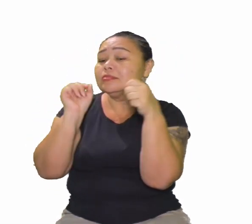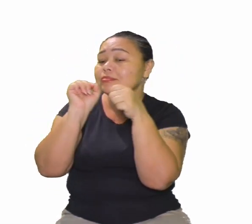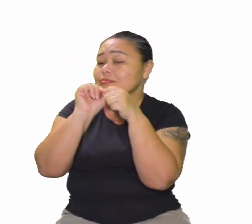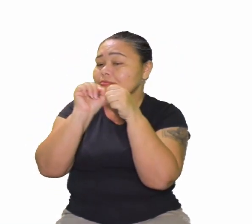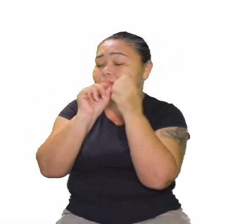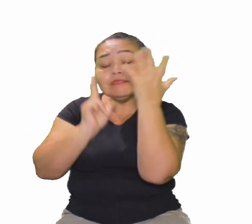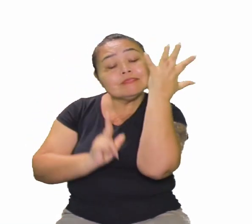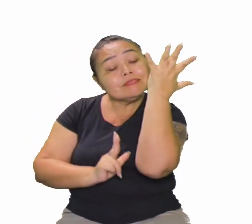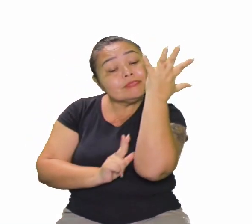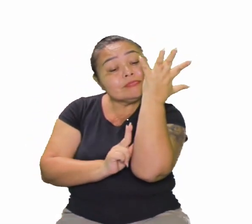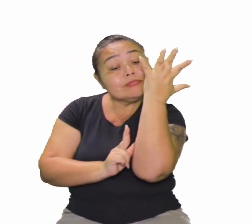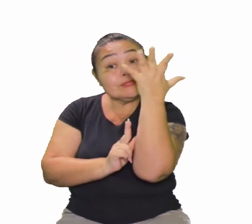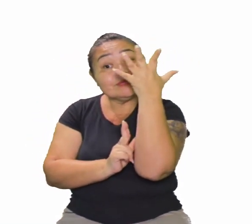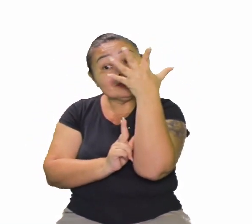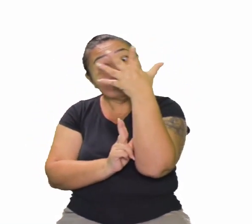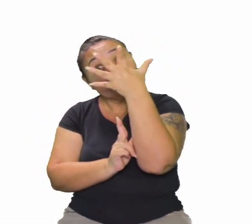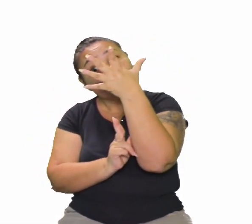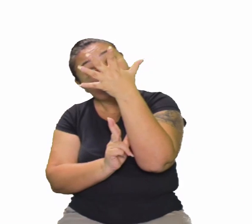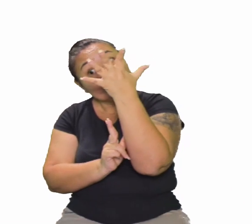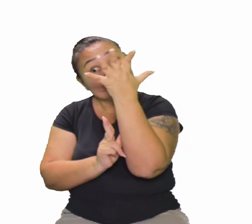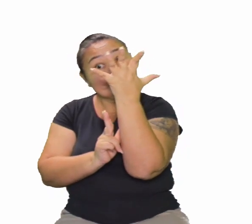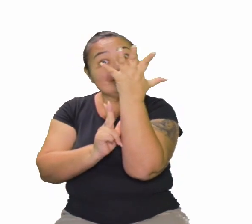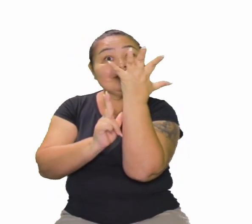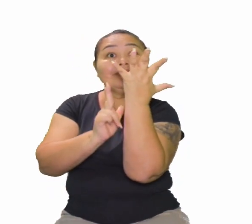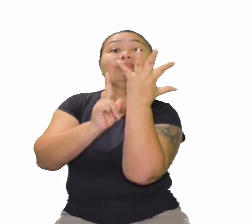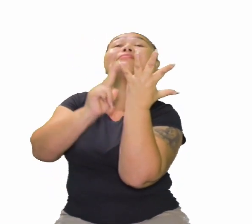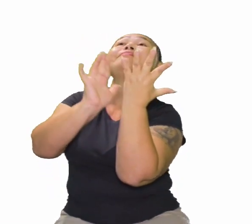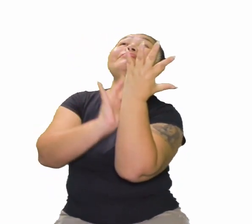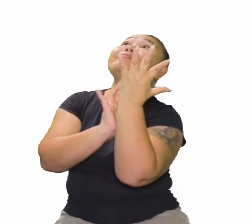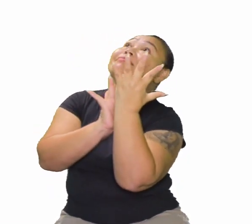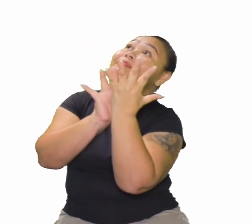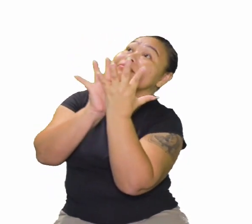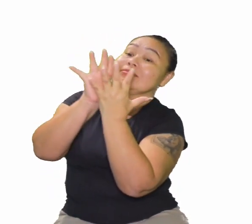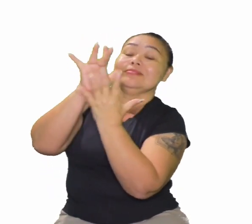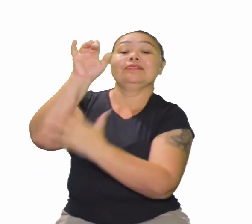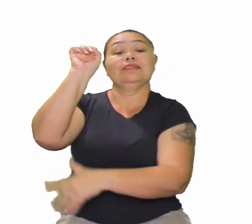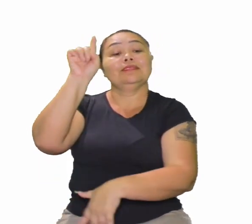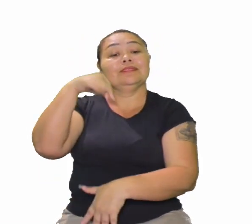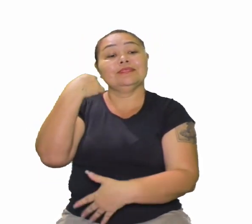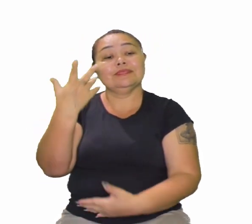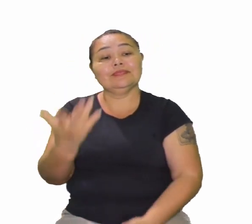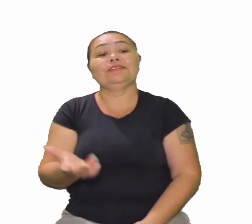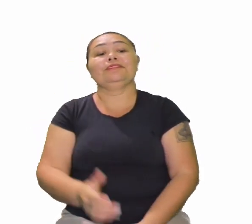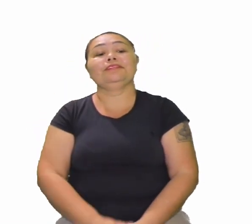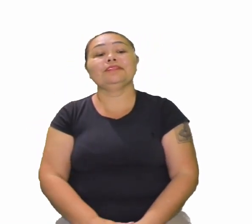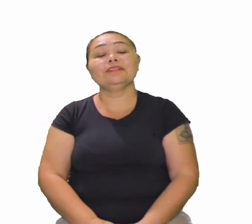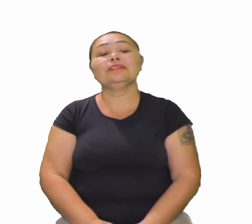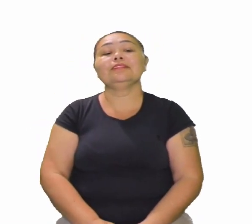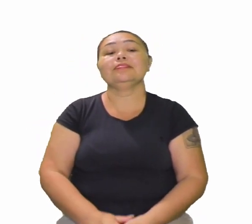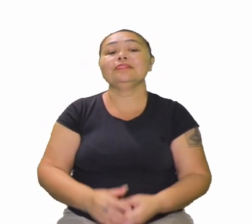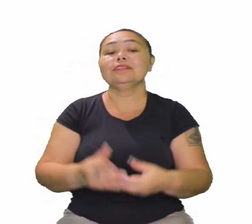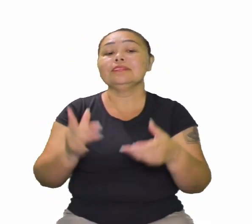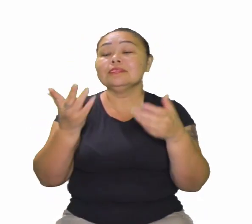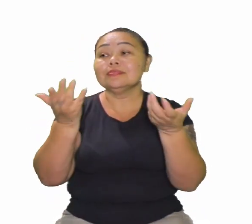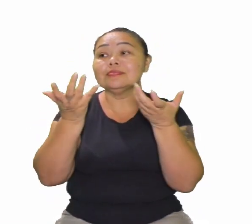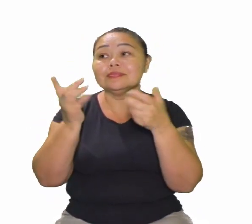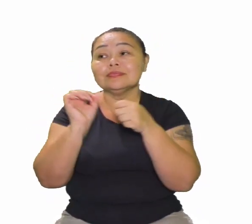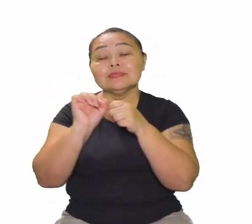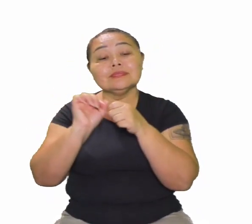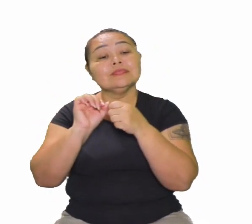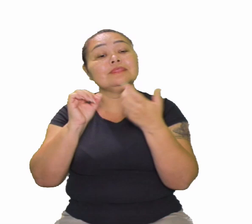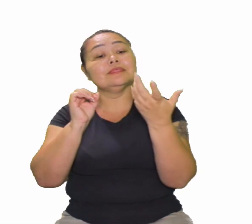essas induções a partir do desenvolvimento, o crescimento, quantos ramos, da forma com que eu quero que eles